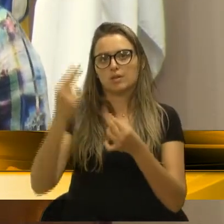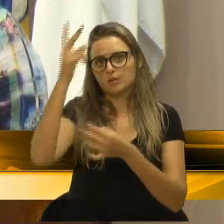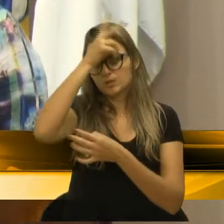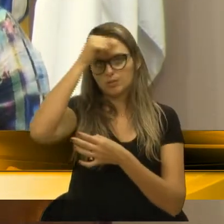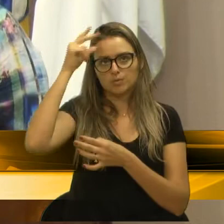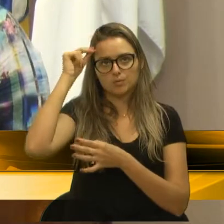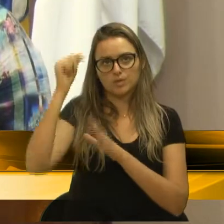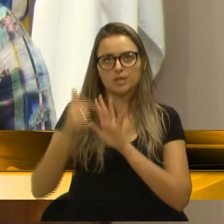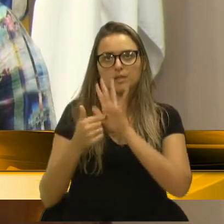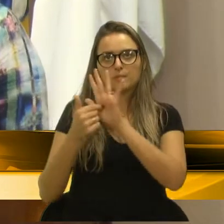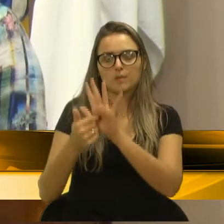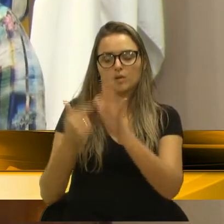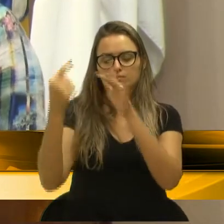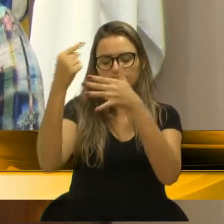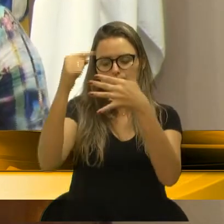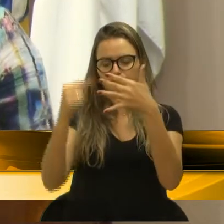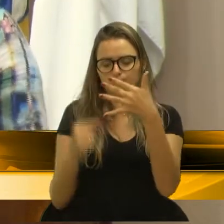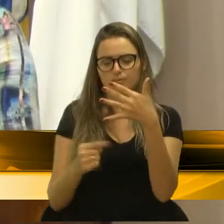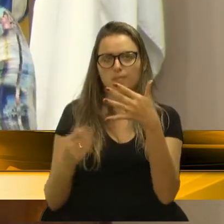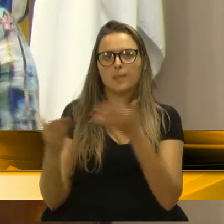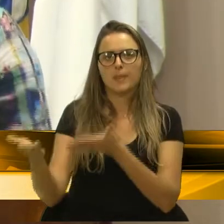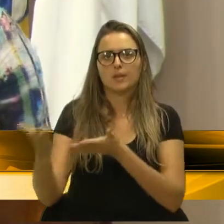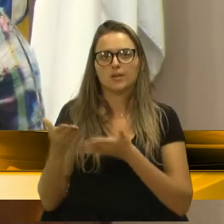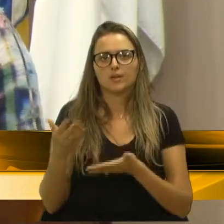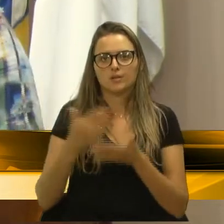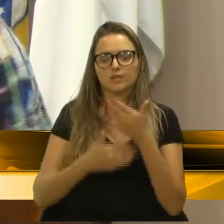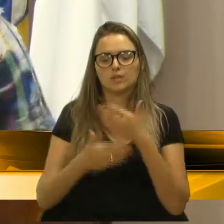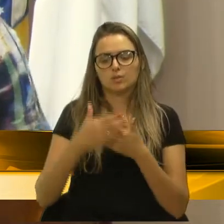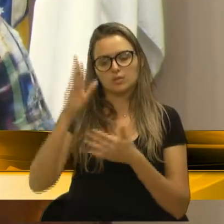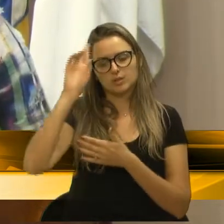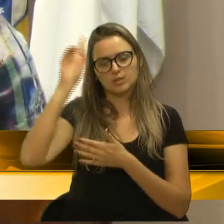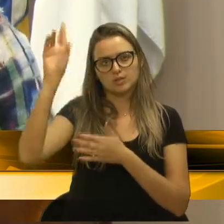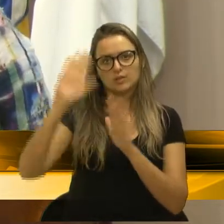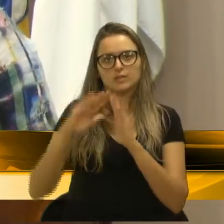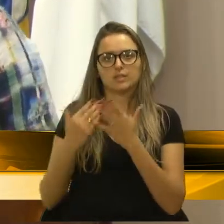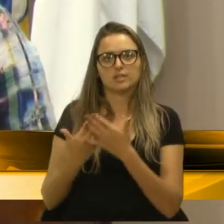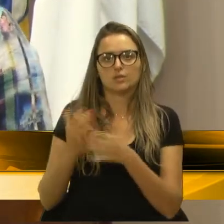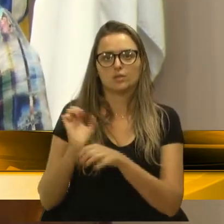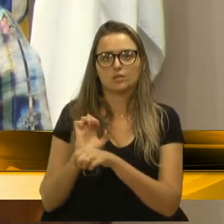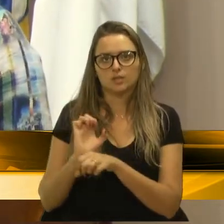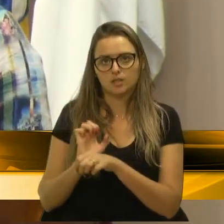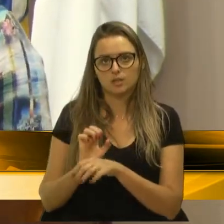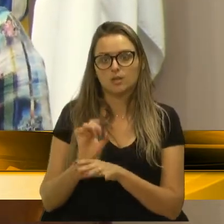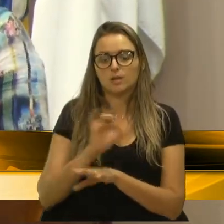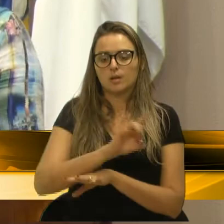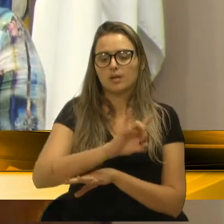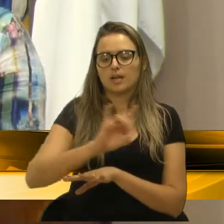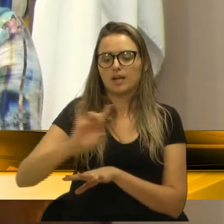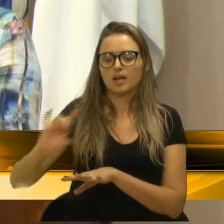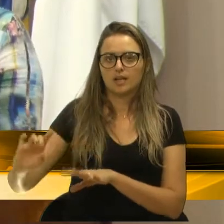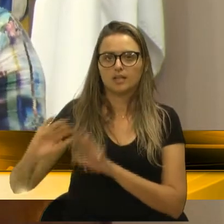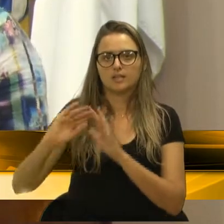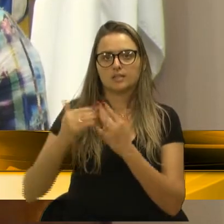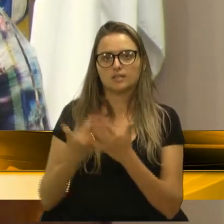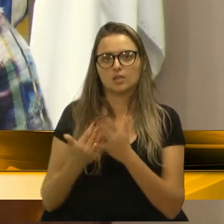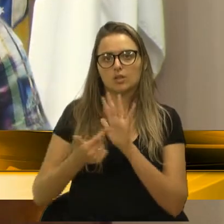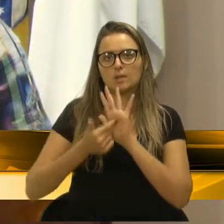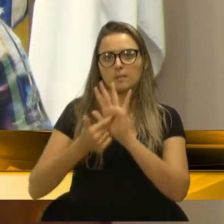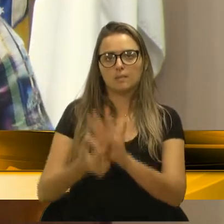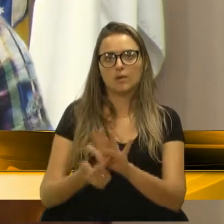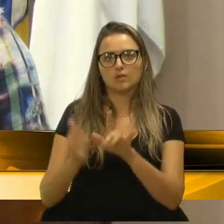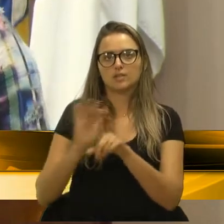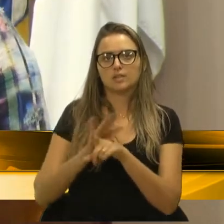trate sobre esse tema, tente convidar todas as diretoras das escolas estaduais para que cada escola traga a sua